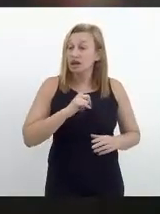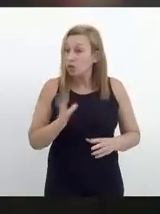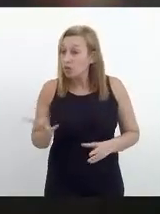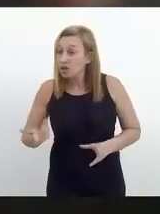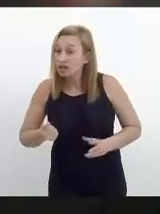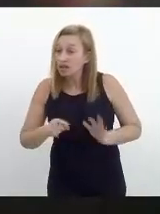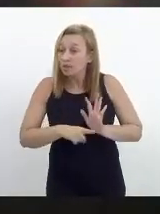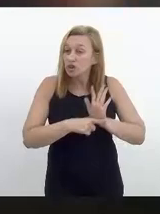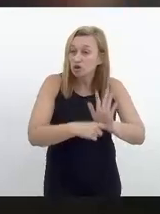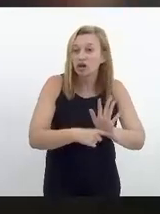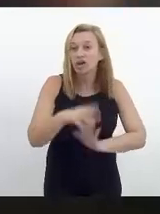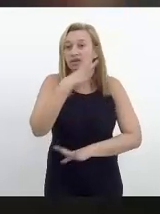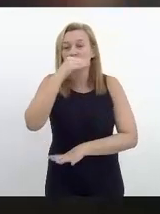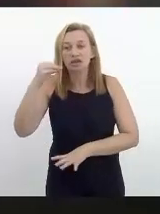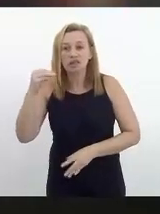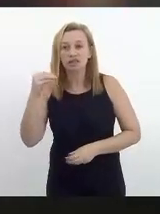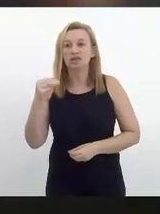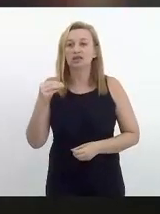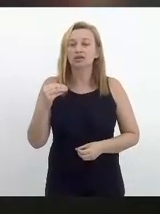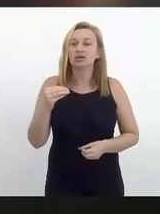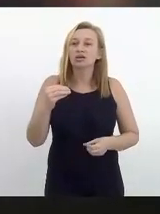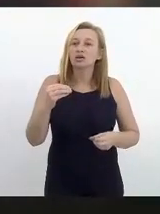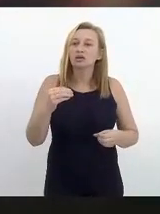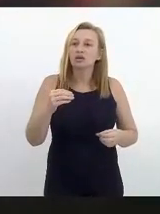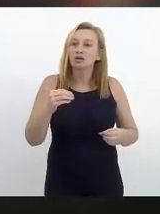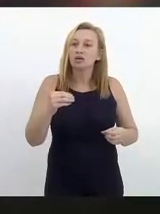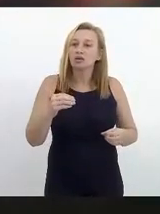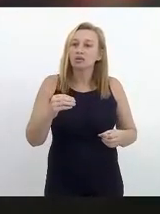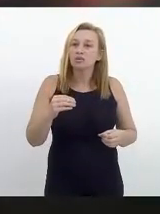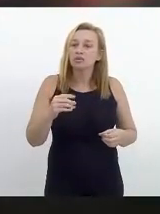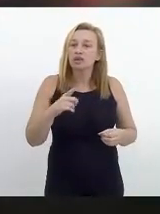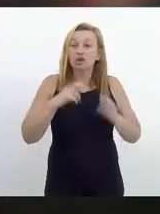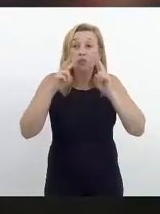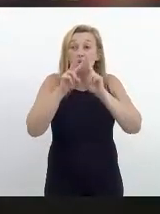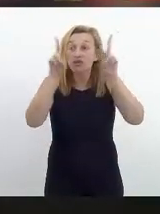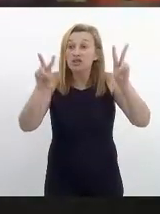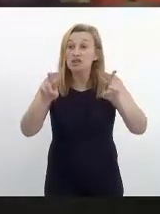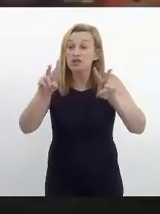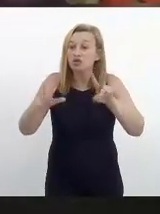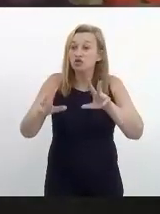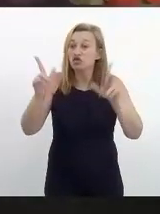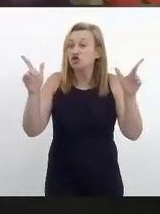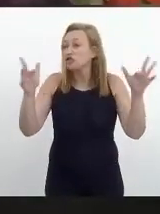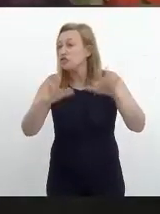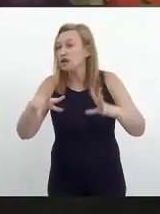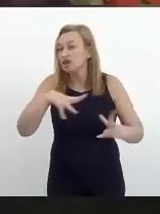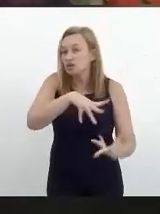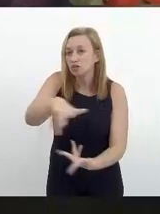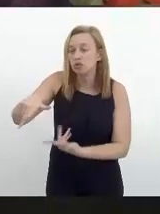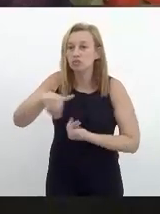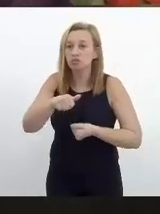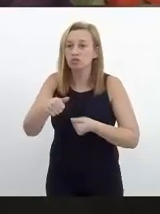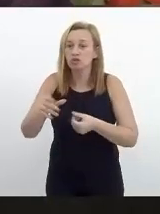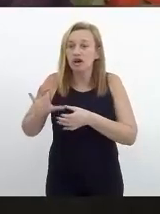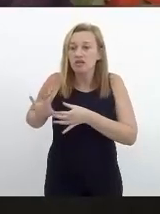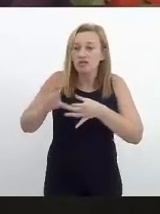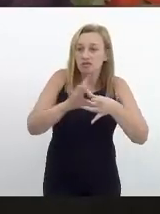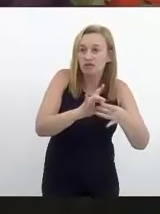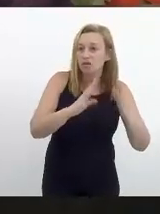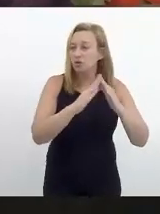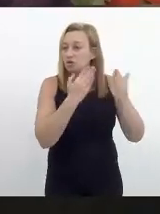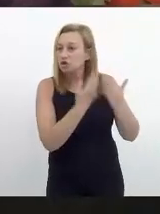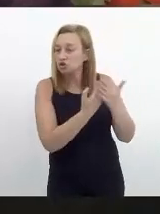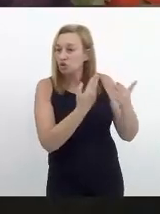a recuperação do adolescente, para a construção de uma outra visão de mundo, para restabelecer vínculo com a escola,